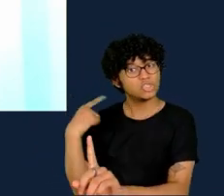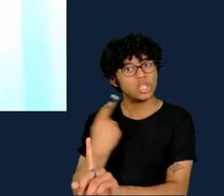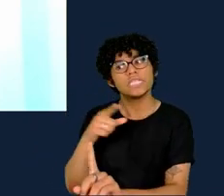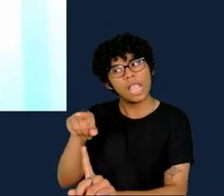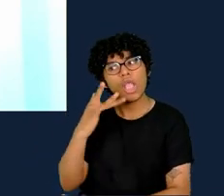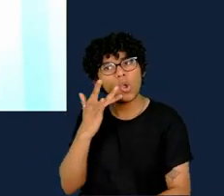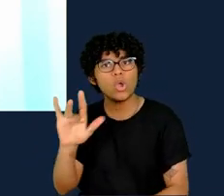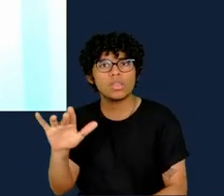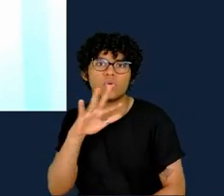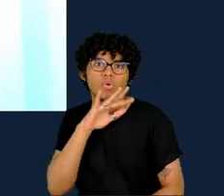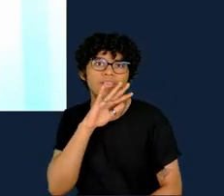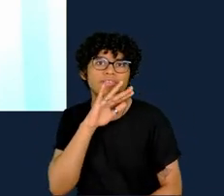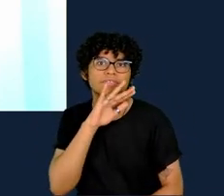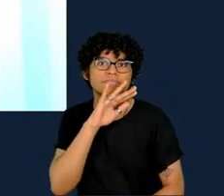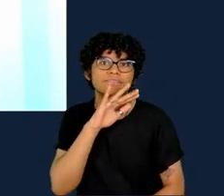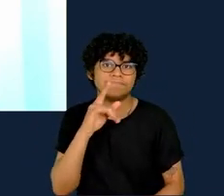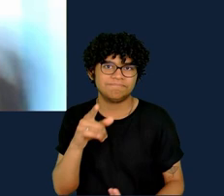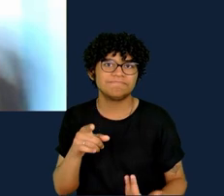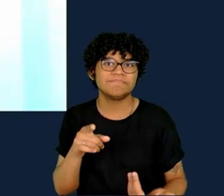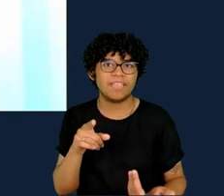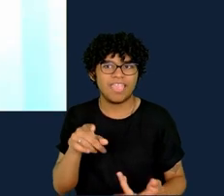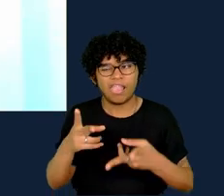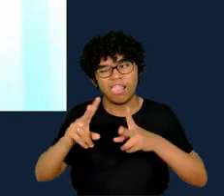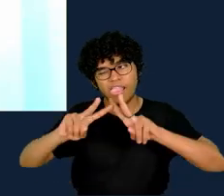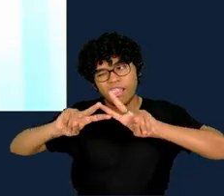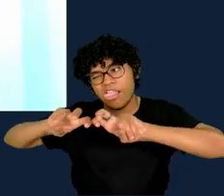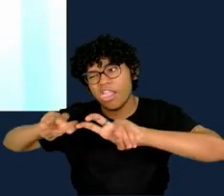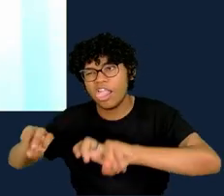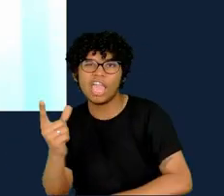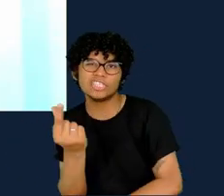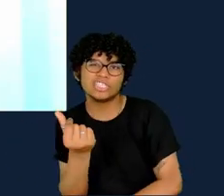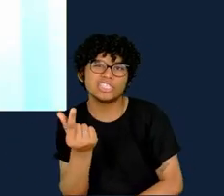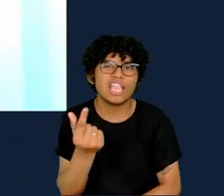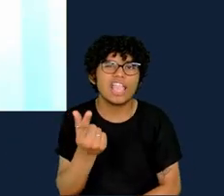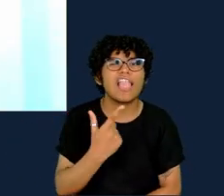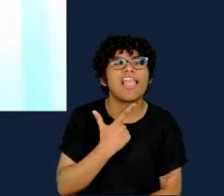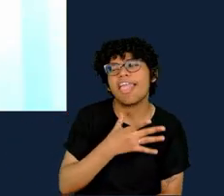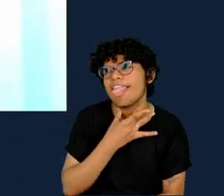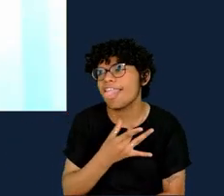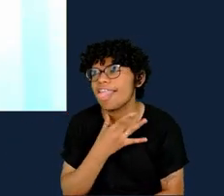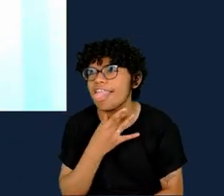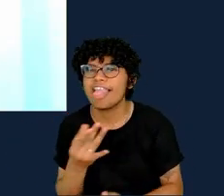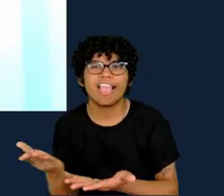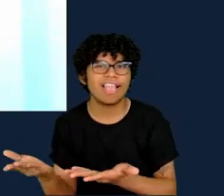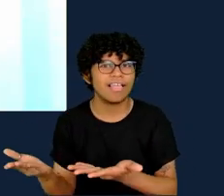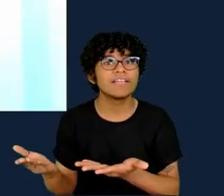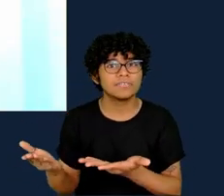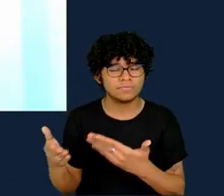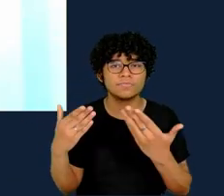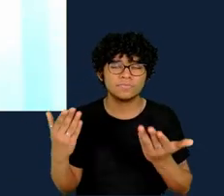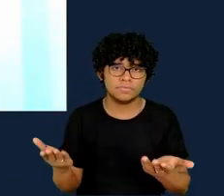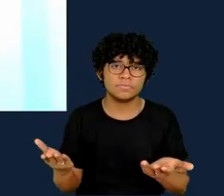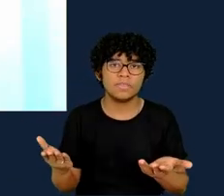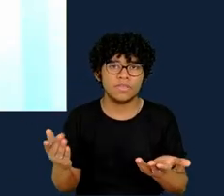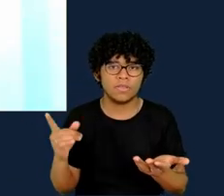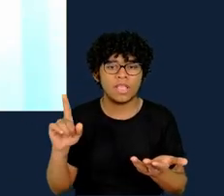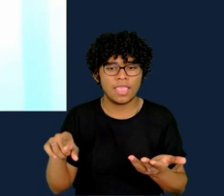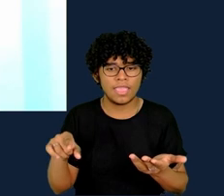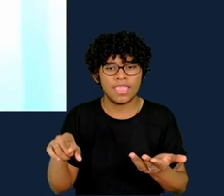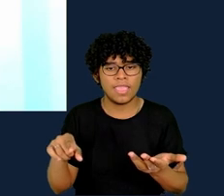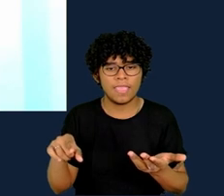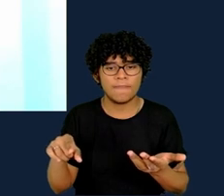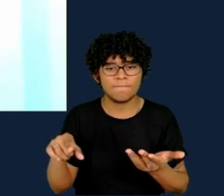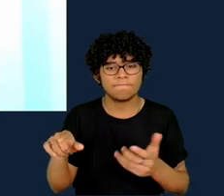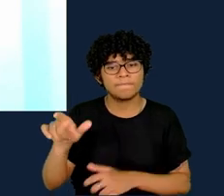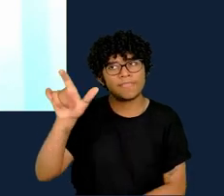Que há por trás disso a ganância, o dinheiro. Então, se ela veio de uma parte de um corpo de um ser que